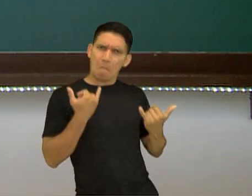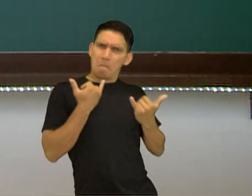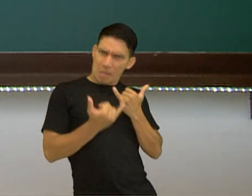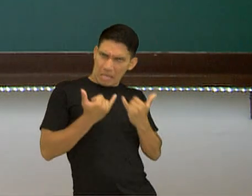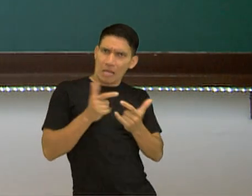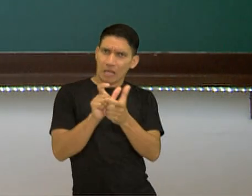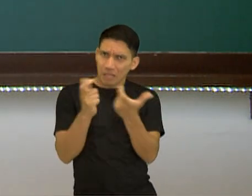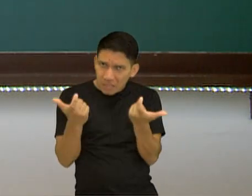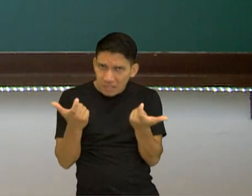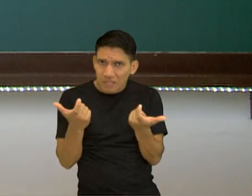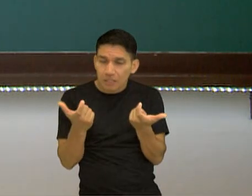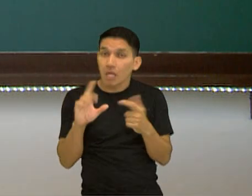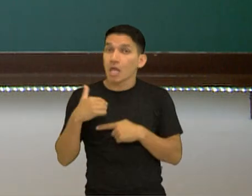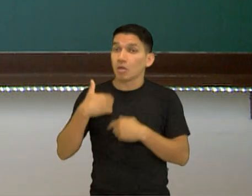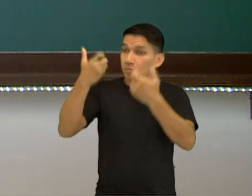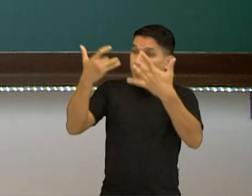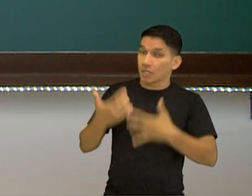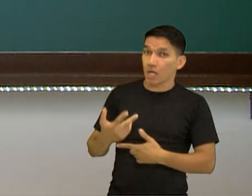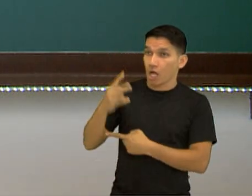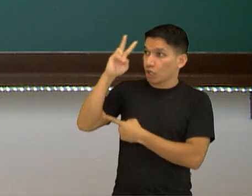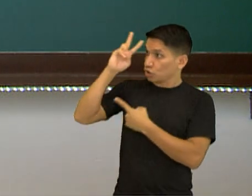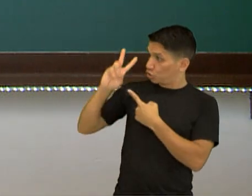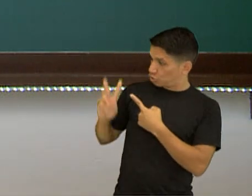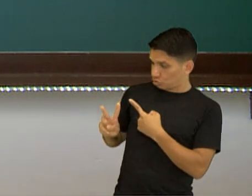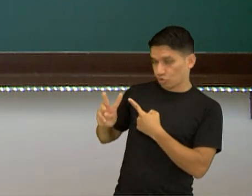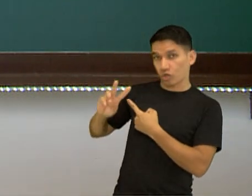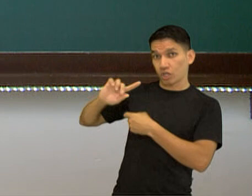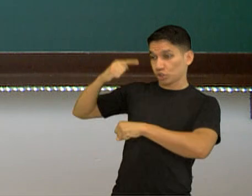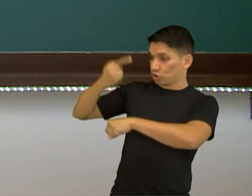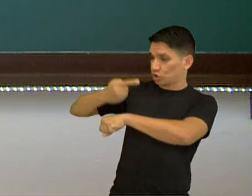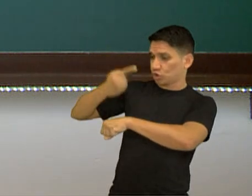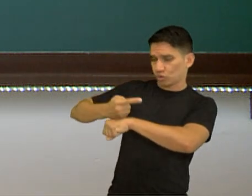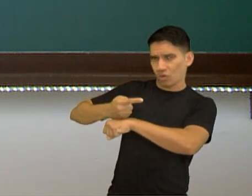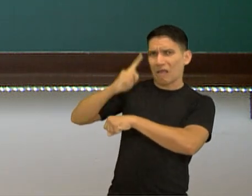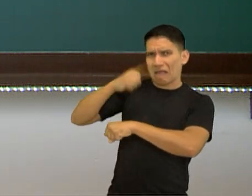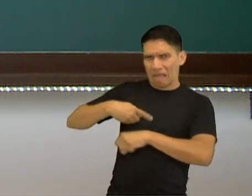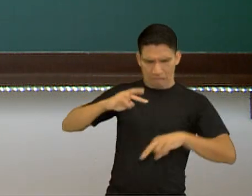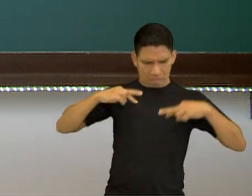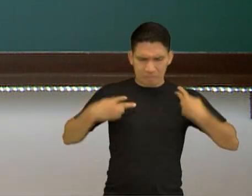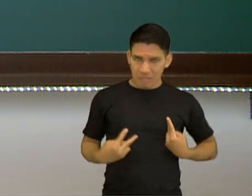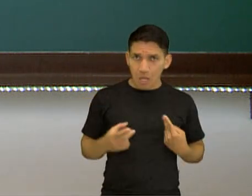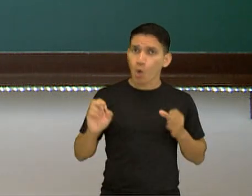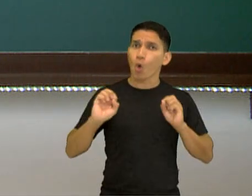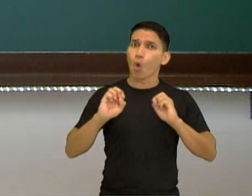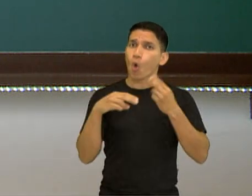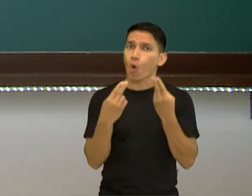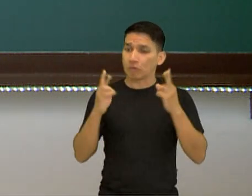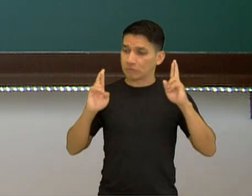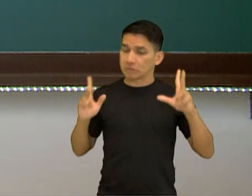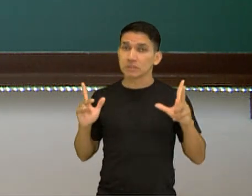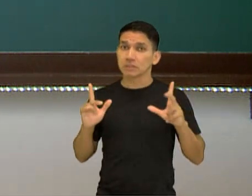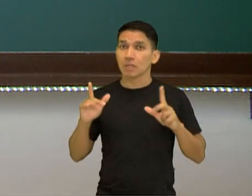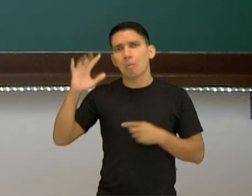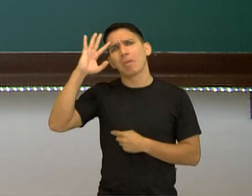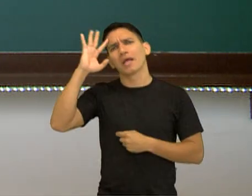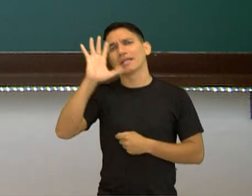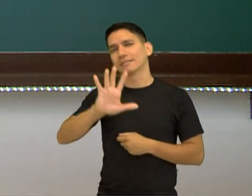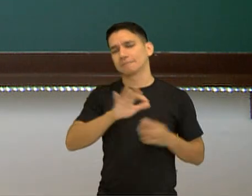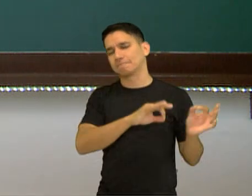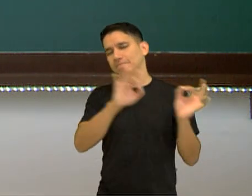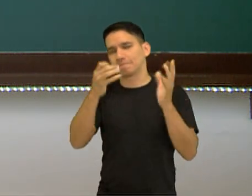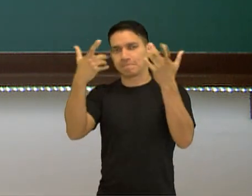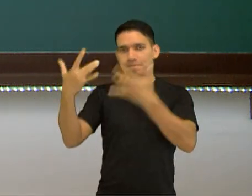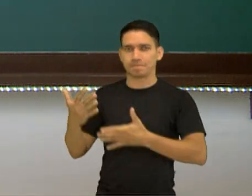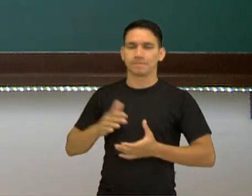história geológica, eu estou falando da história da humanidade ou são coisas distintas? Pensa um pouquinho nisso durante a nossa aula.